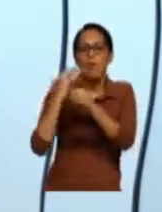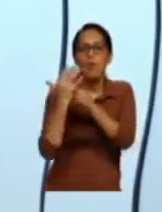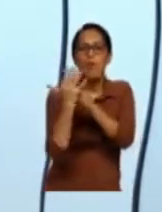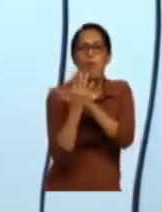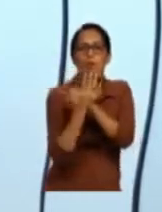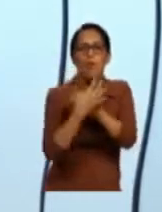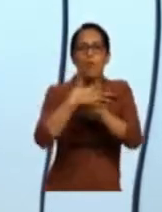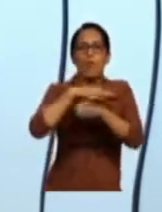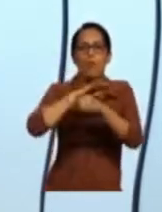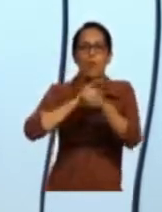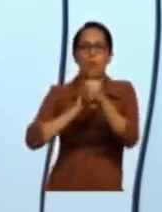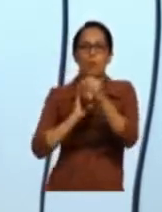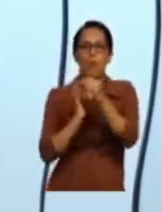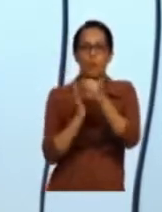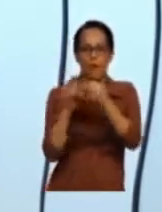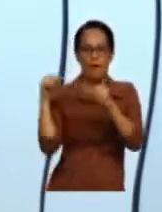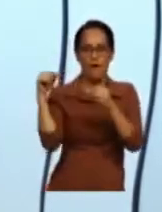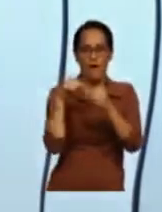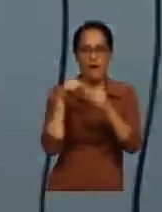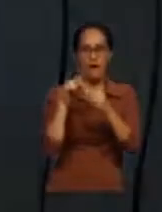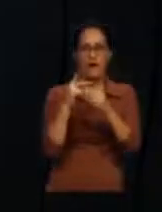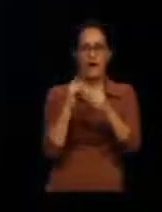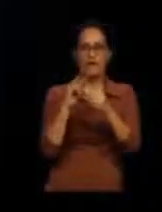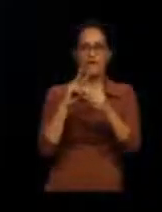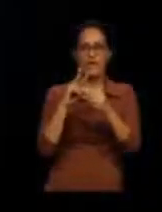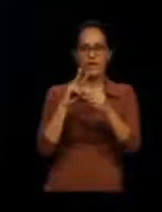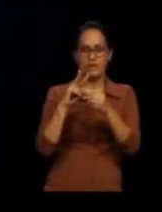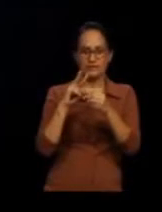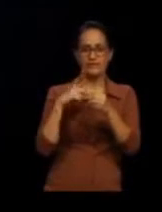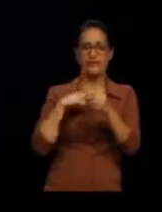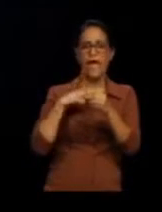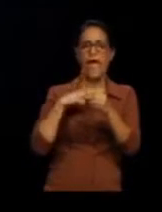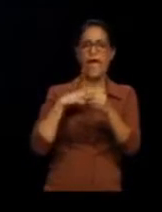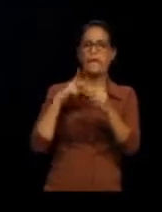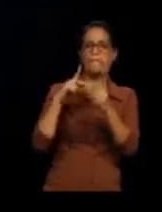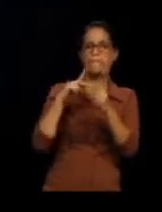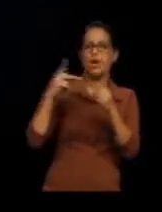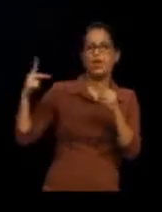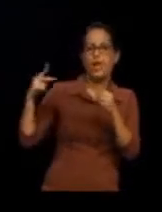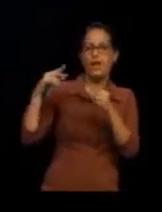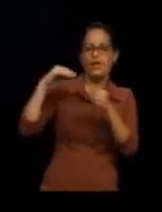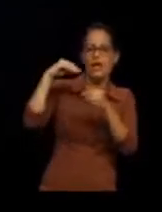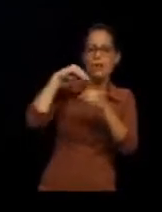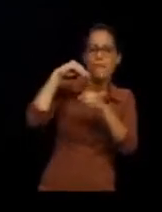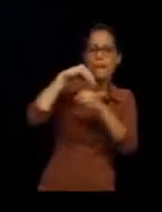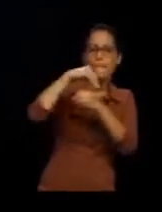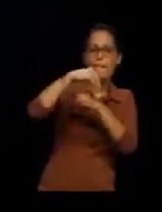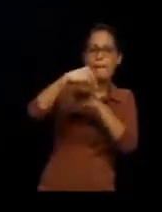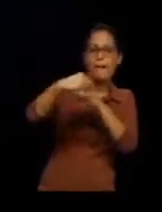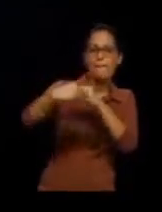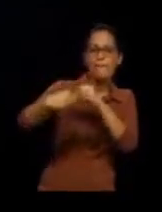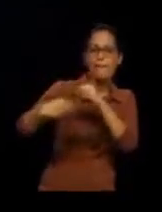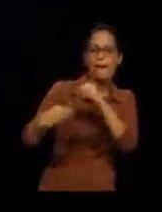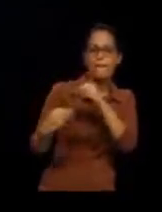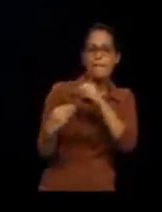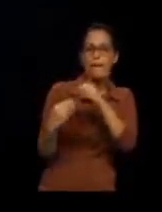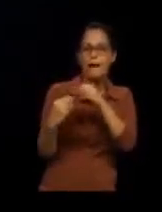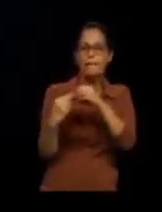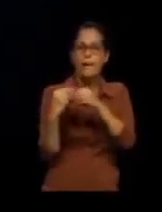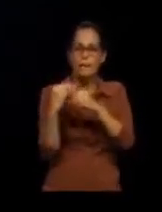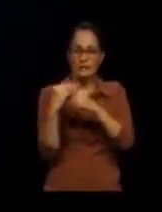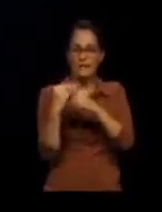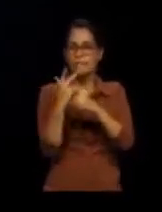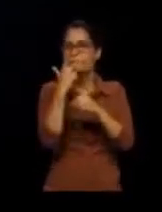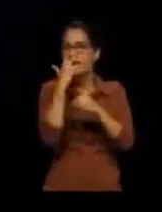camada externa ainda de glicoproteínas que vai ter uma constituição semelhante à da membrana plasmática das